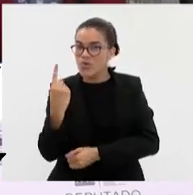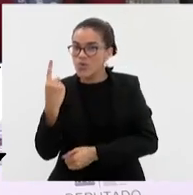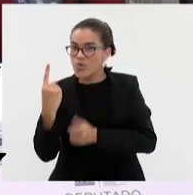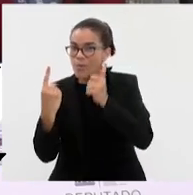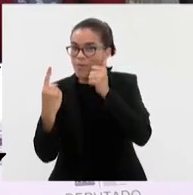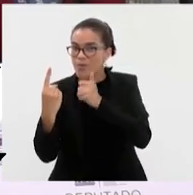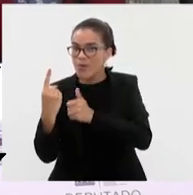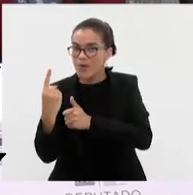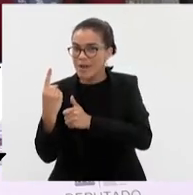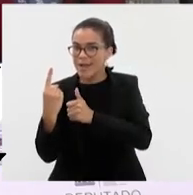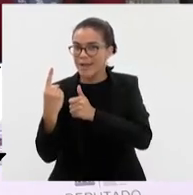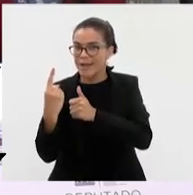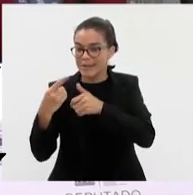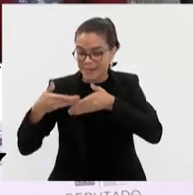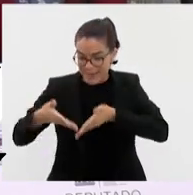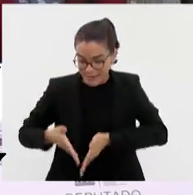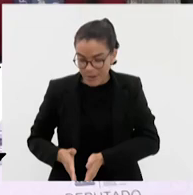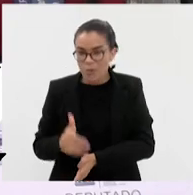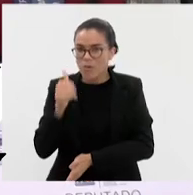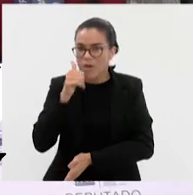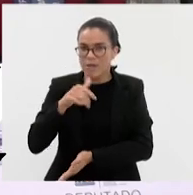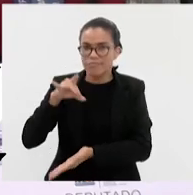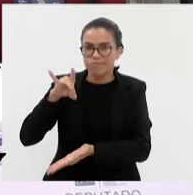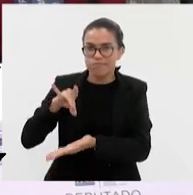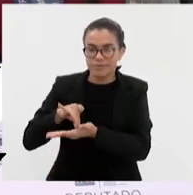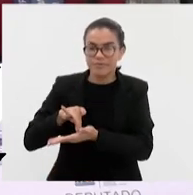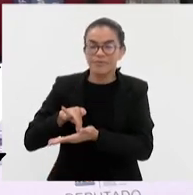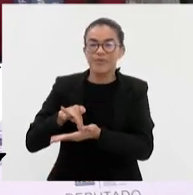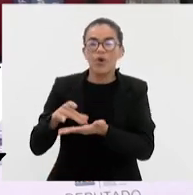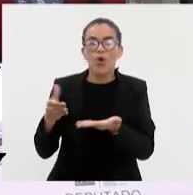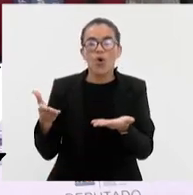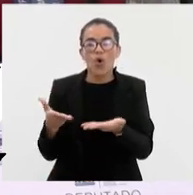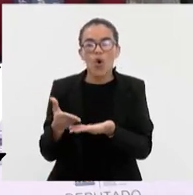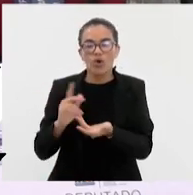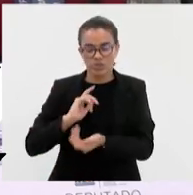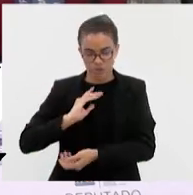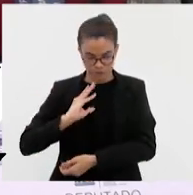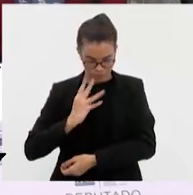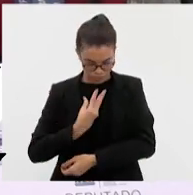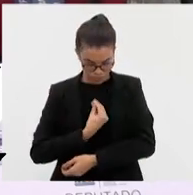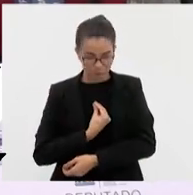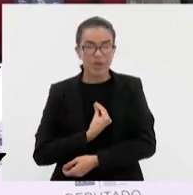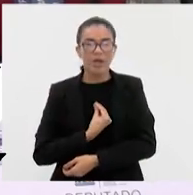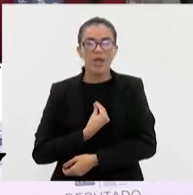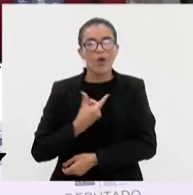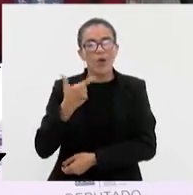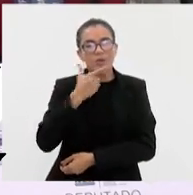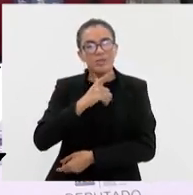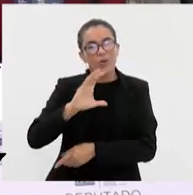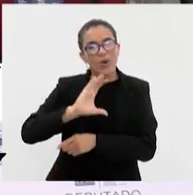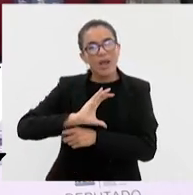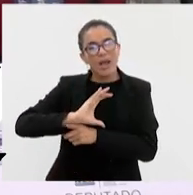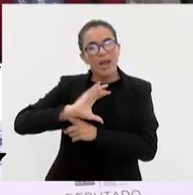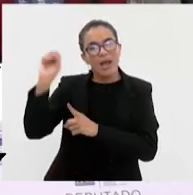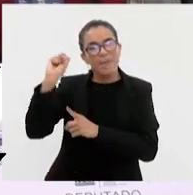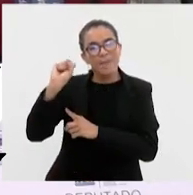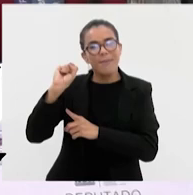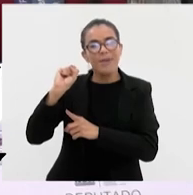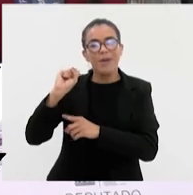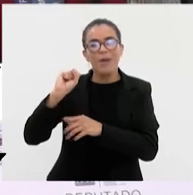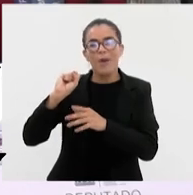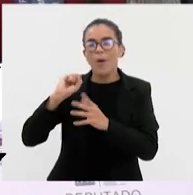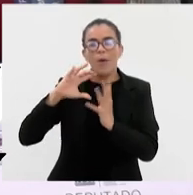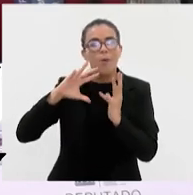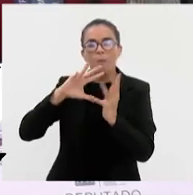que nasceu biologicamente mulher e hoje é um homem trans e que foi campeão mundial em qualquer modalidade